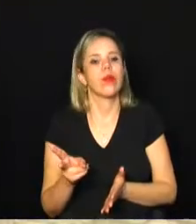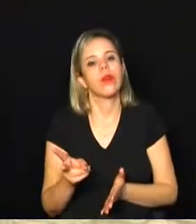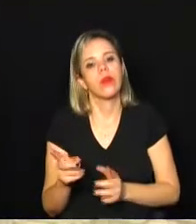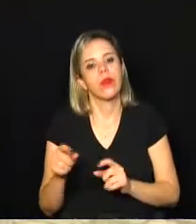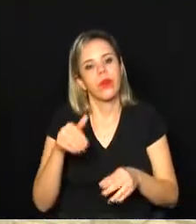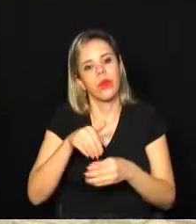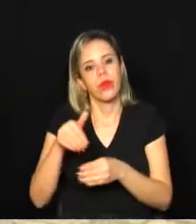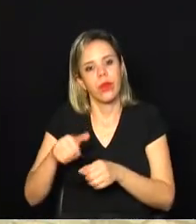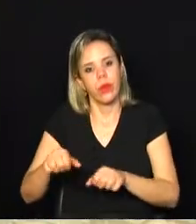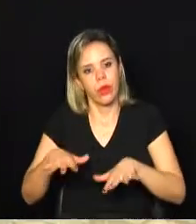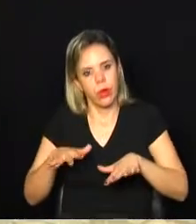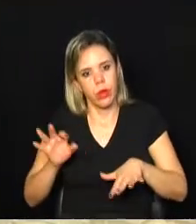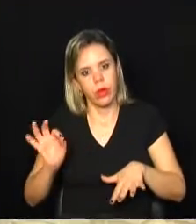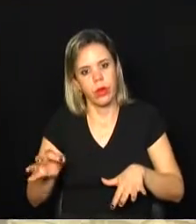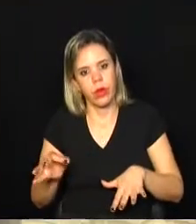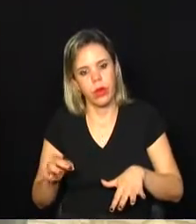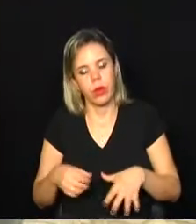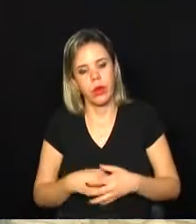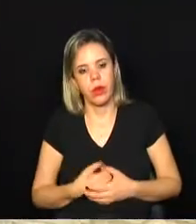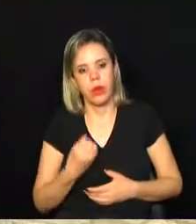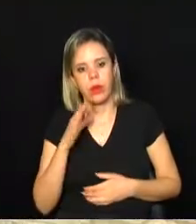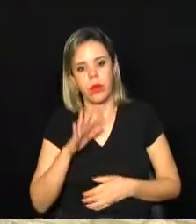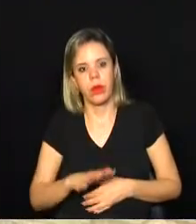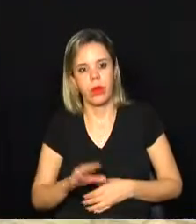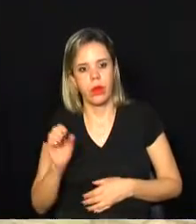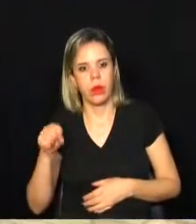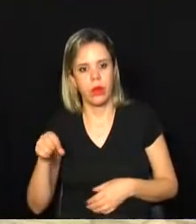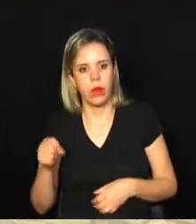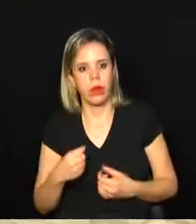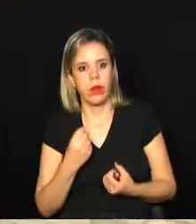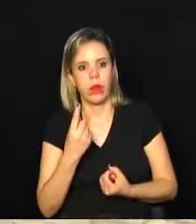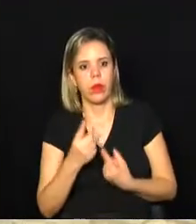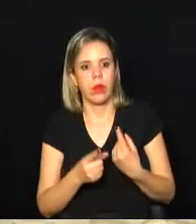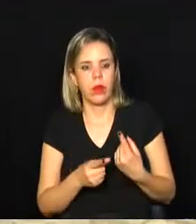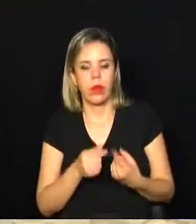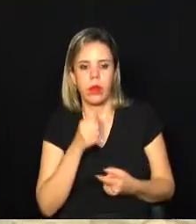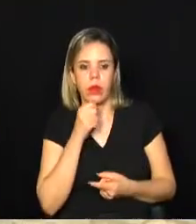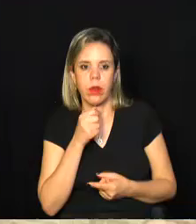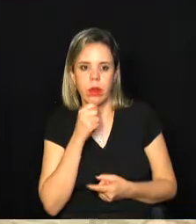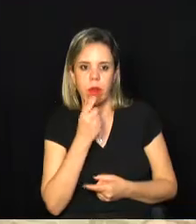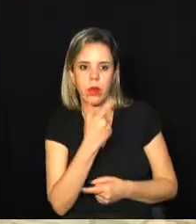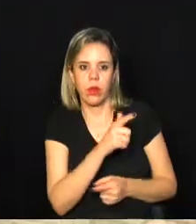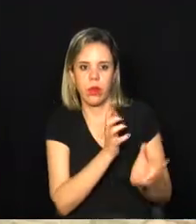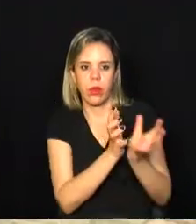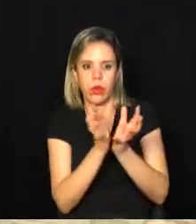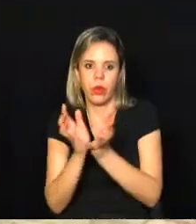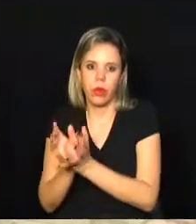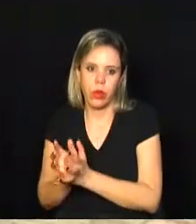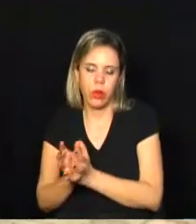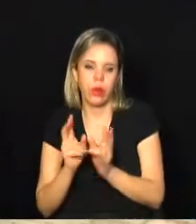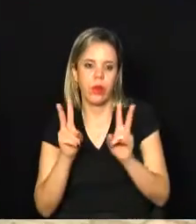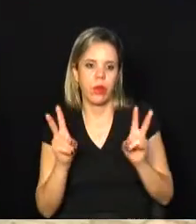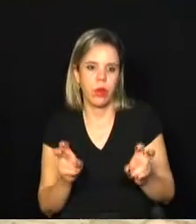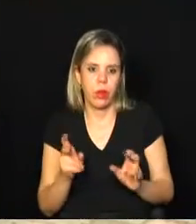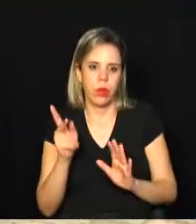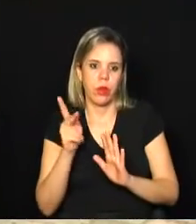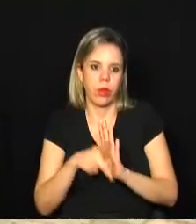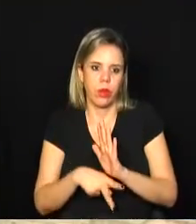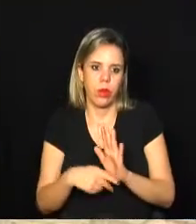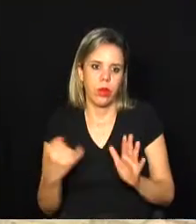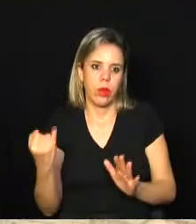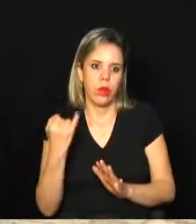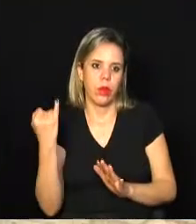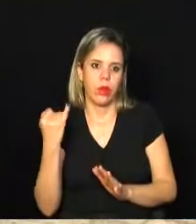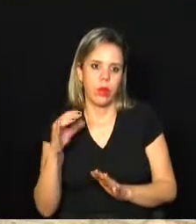votação no plenário é isso Vereador Boa tarde sim Algum deles ainda vão passar em algumas comissões mas se tratam de projetos